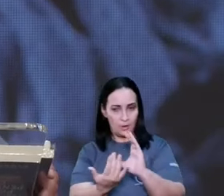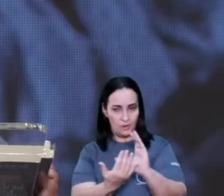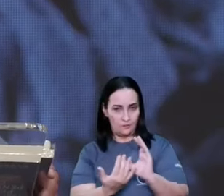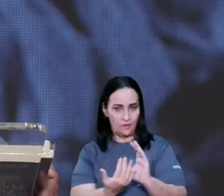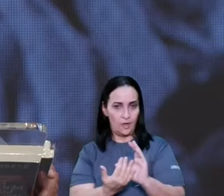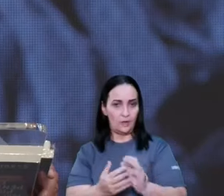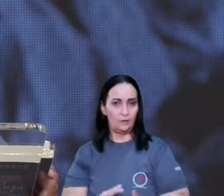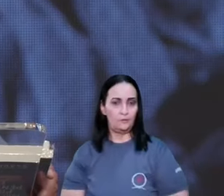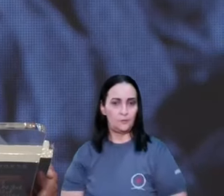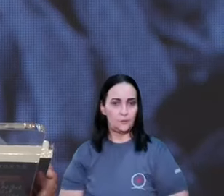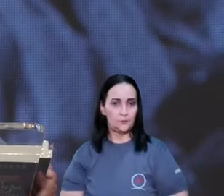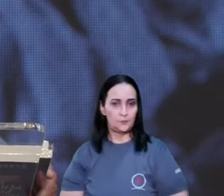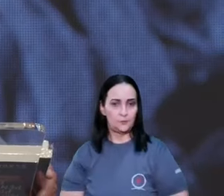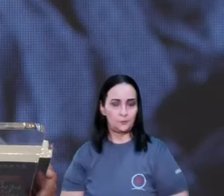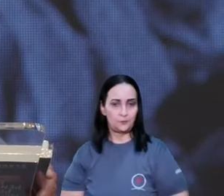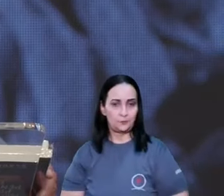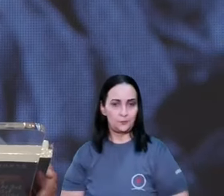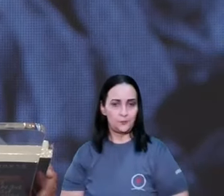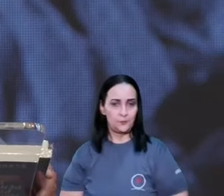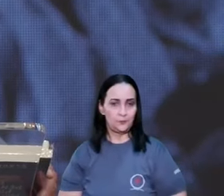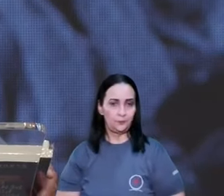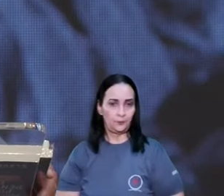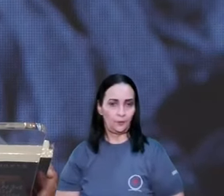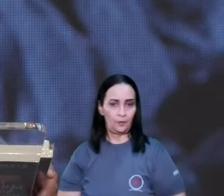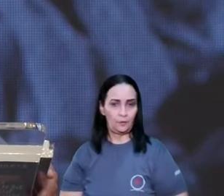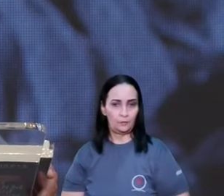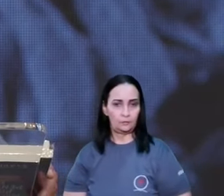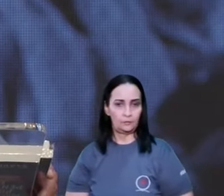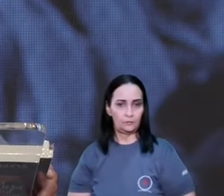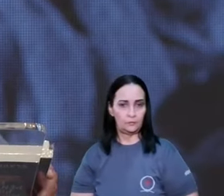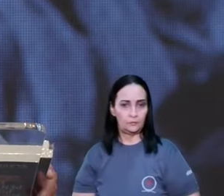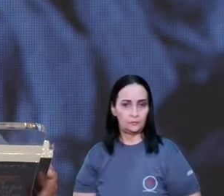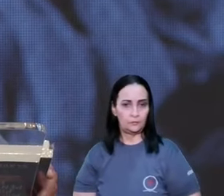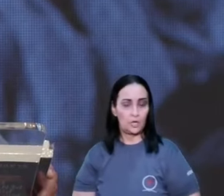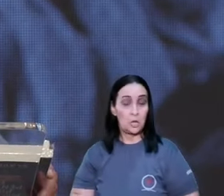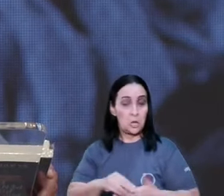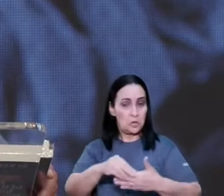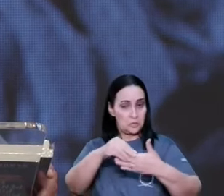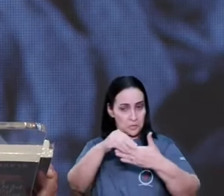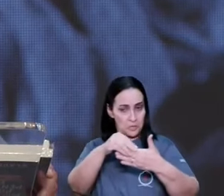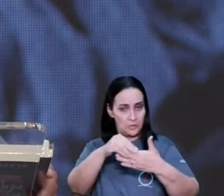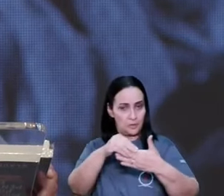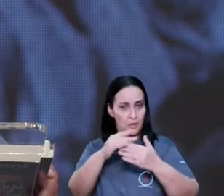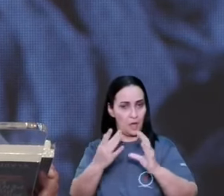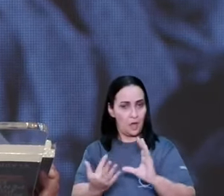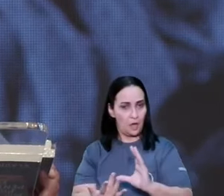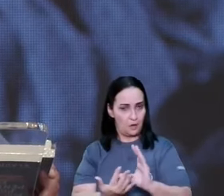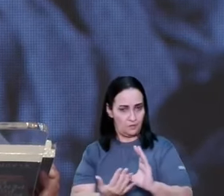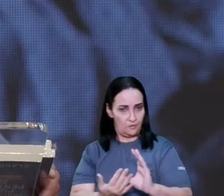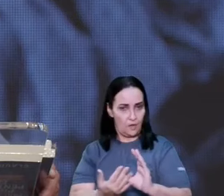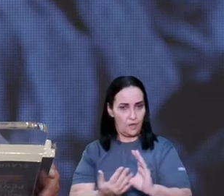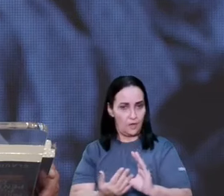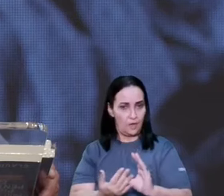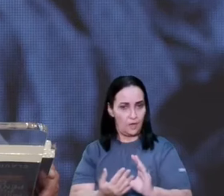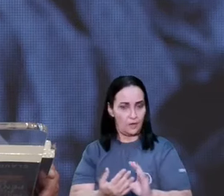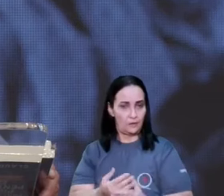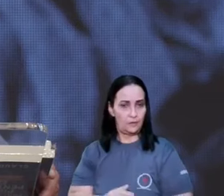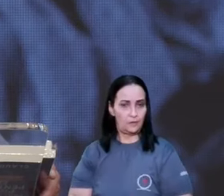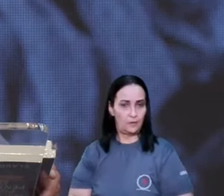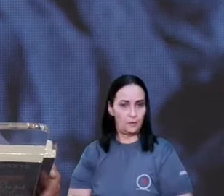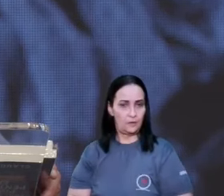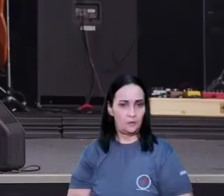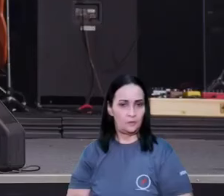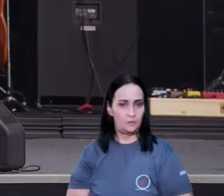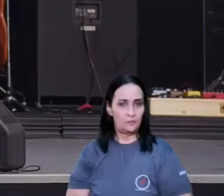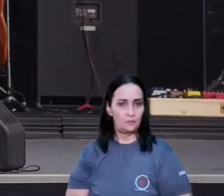representado aqui na pessoa deste obreiro guerreiro e